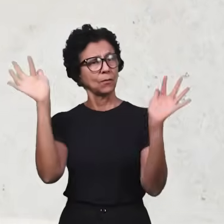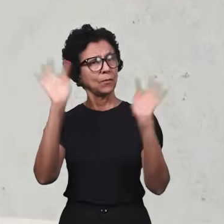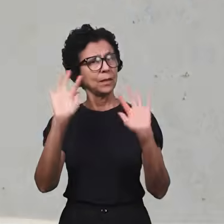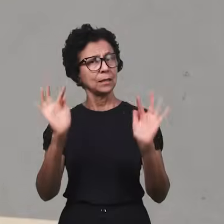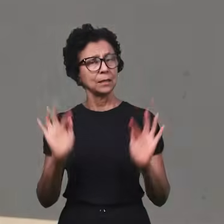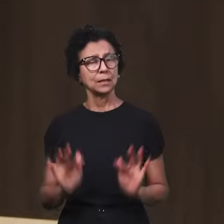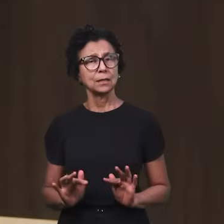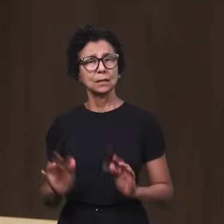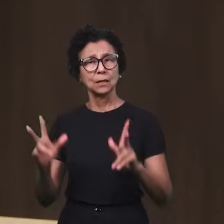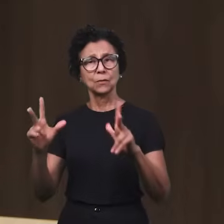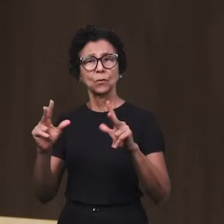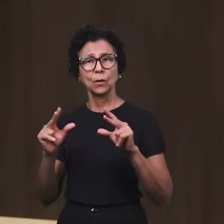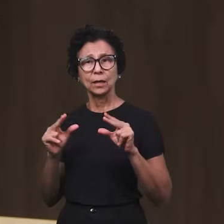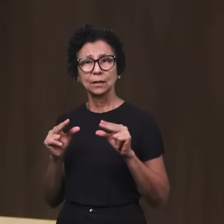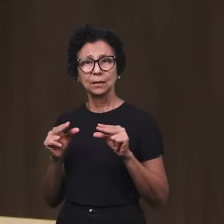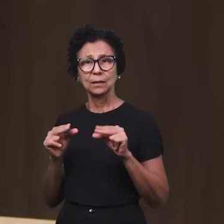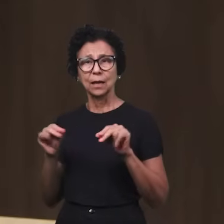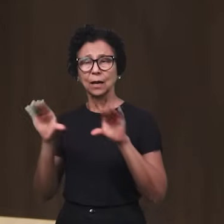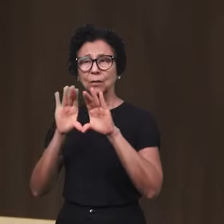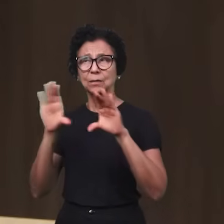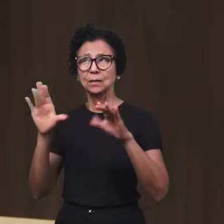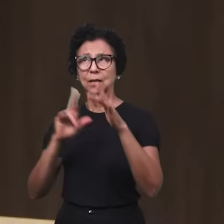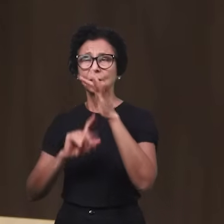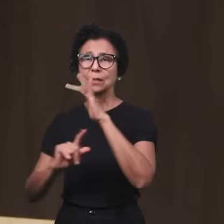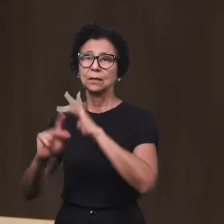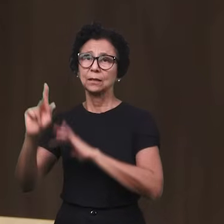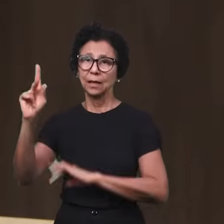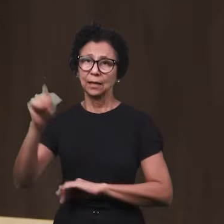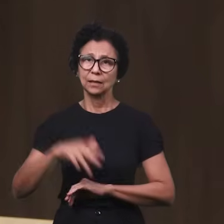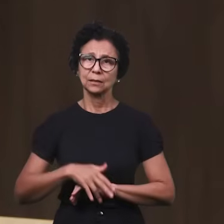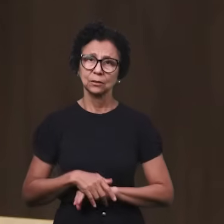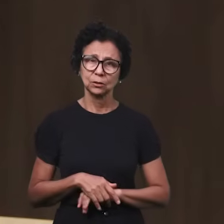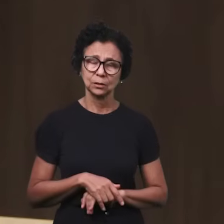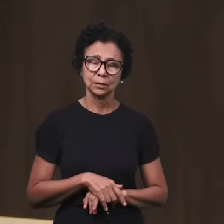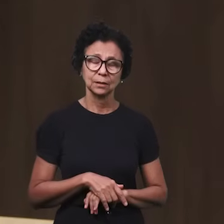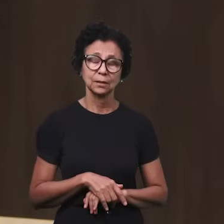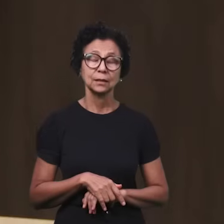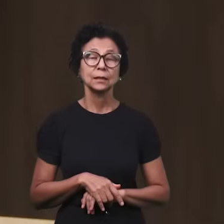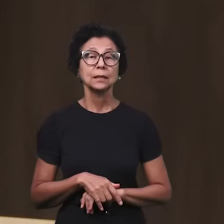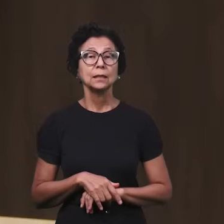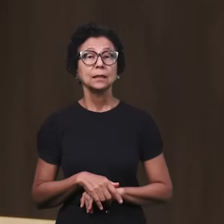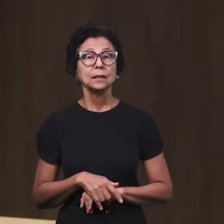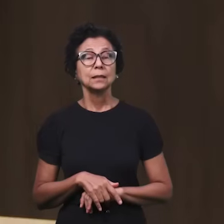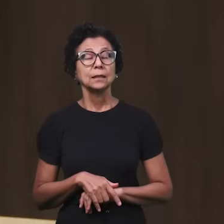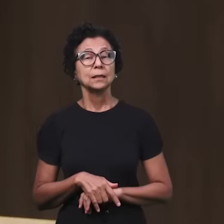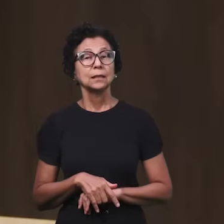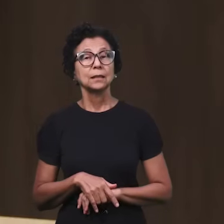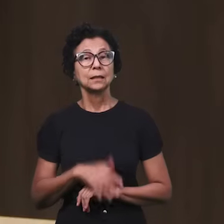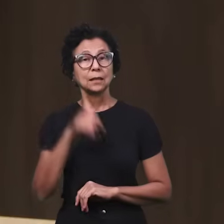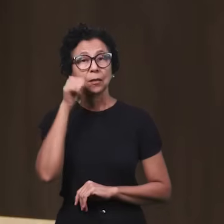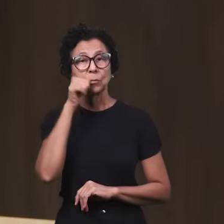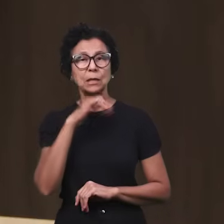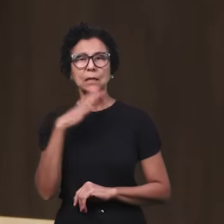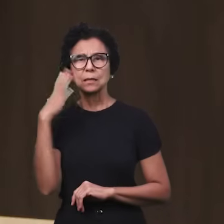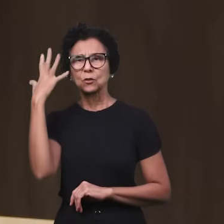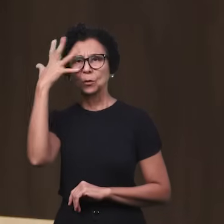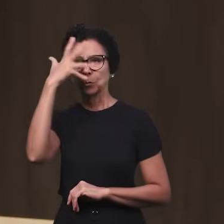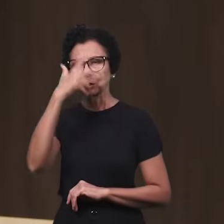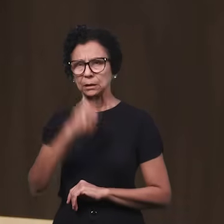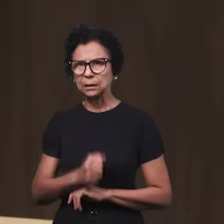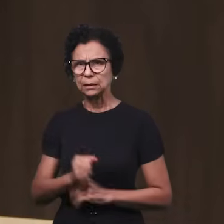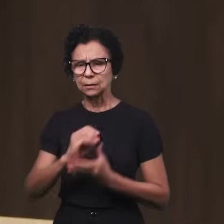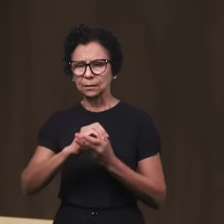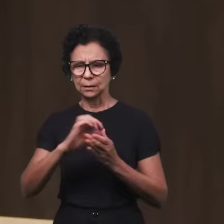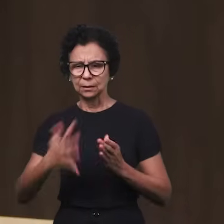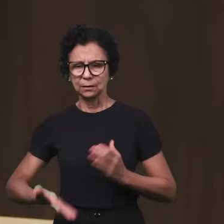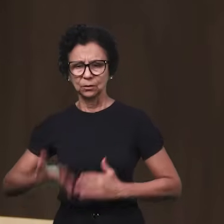terra. Ser bem-aventurado é ser verdadeiramente feliz. Que a nossa beleza seja a